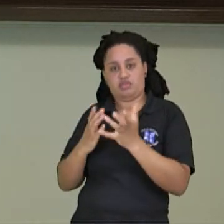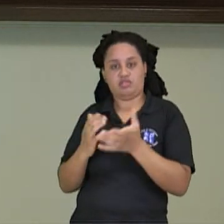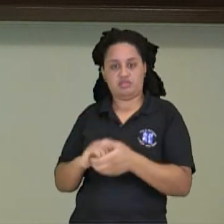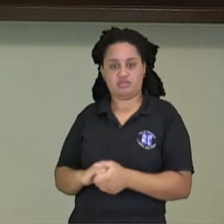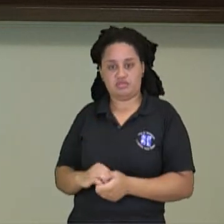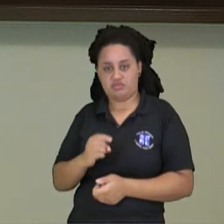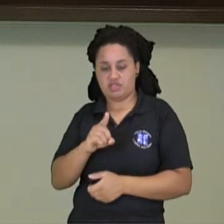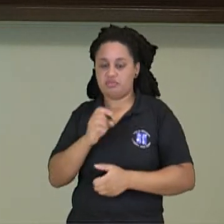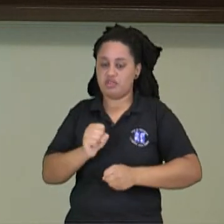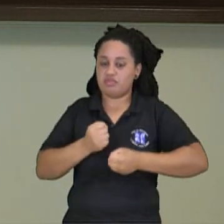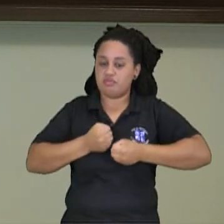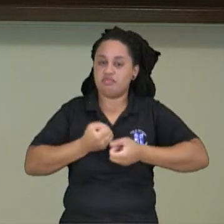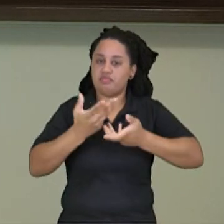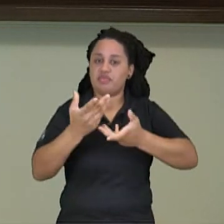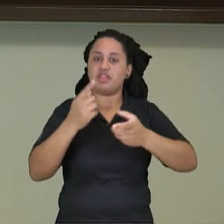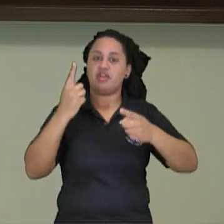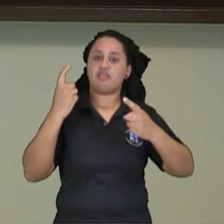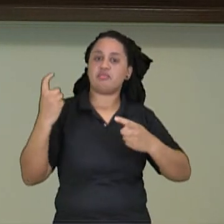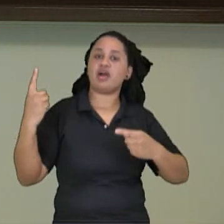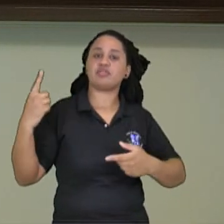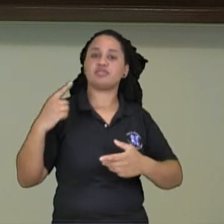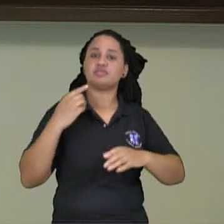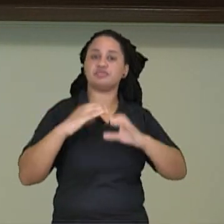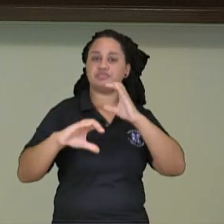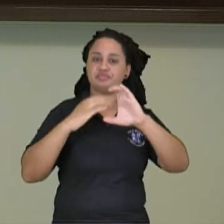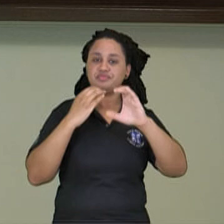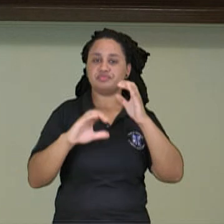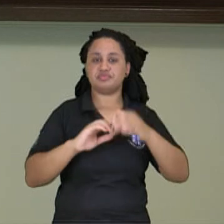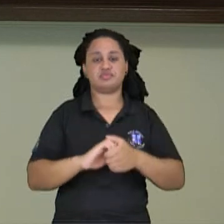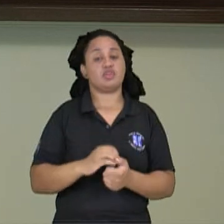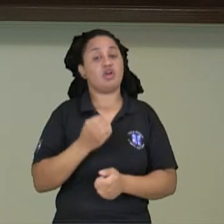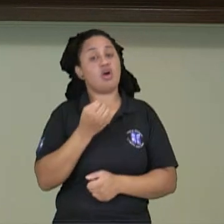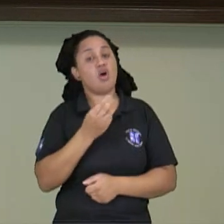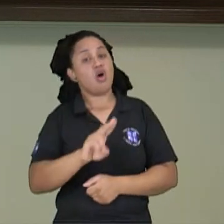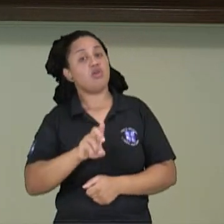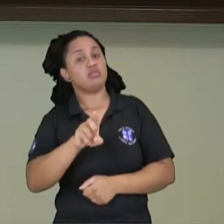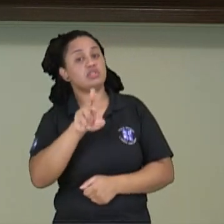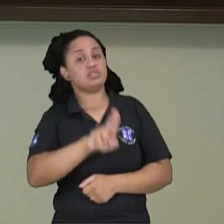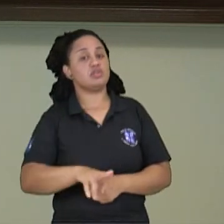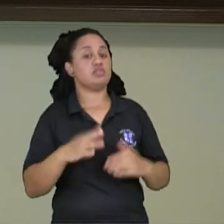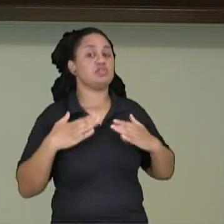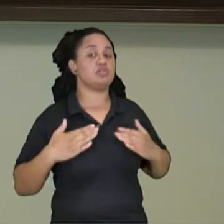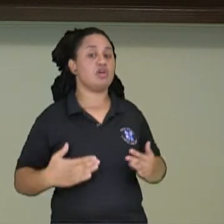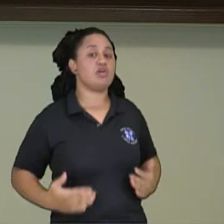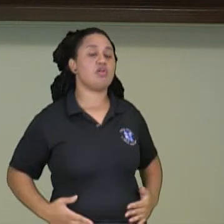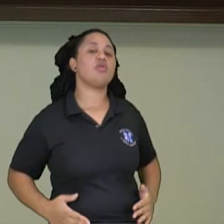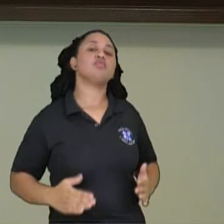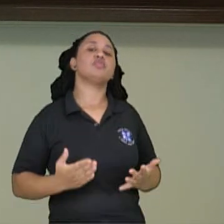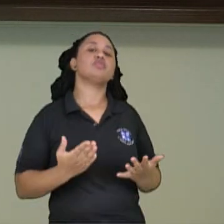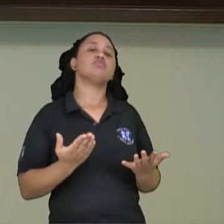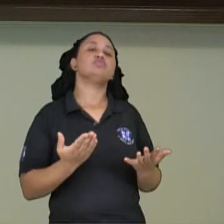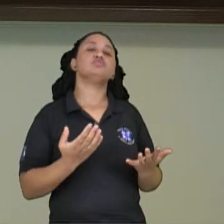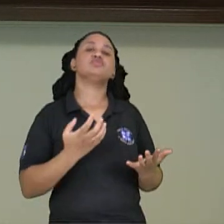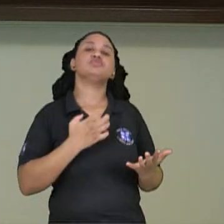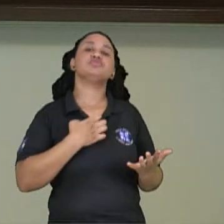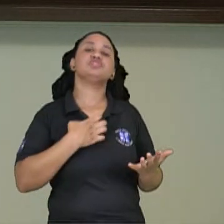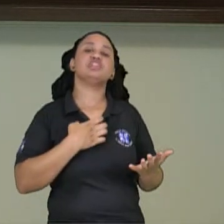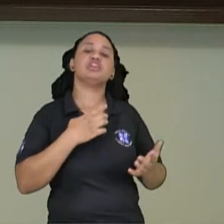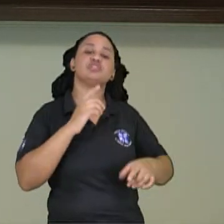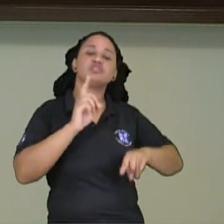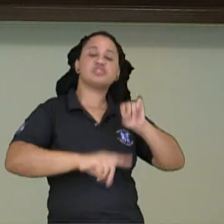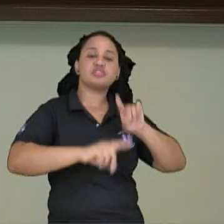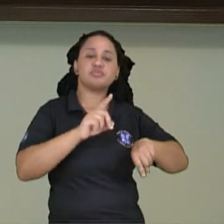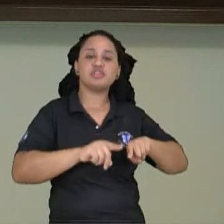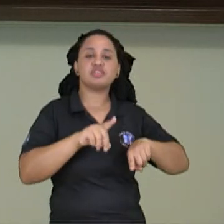sonora, canto, ou você pode utilizar o seu corpo também como um instrumento musical,